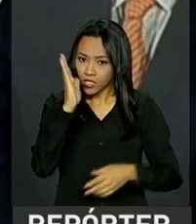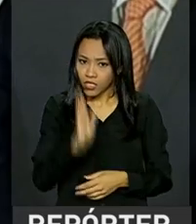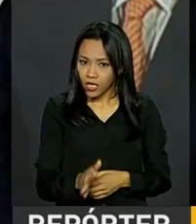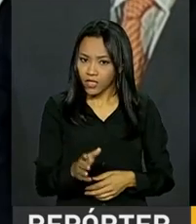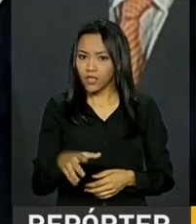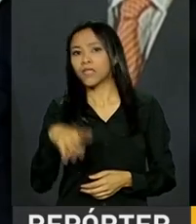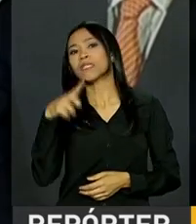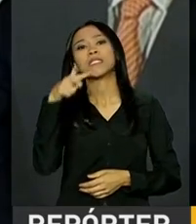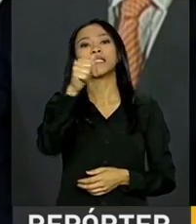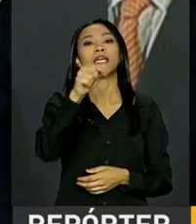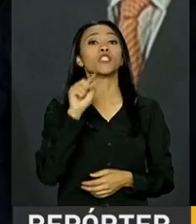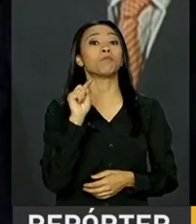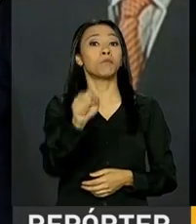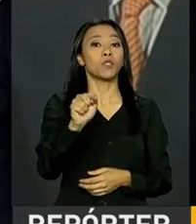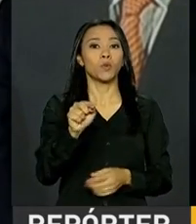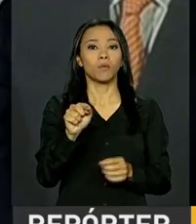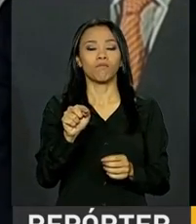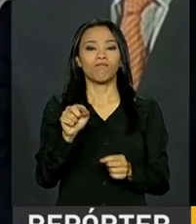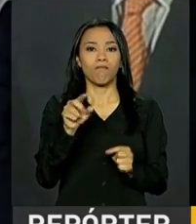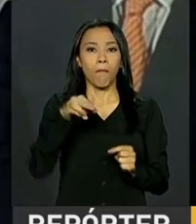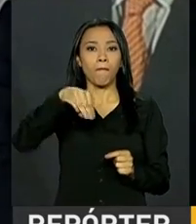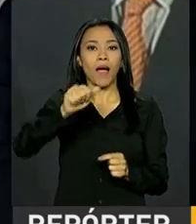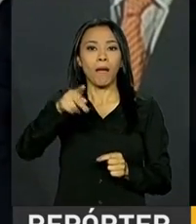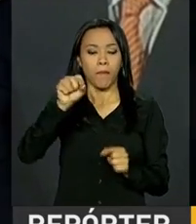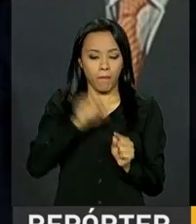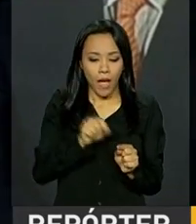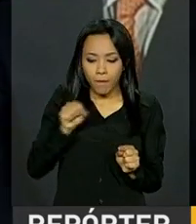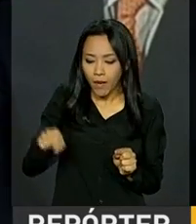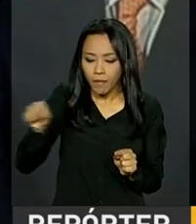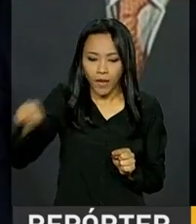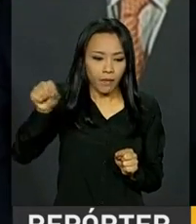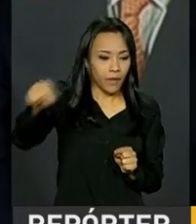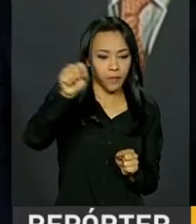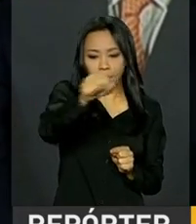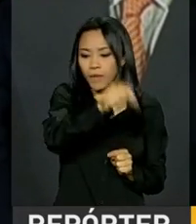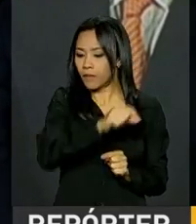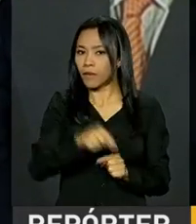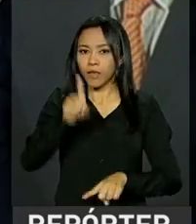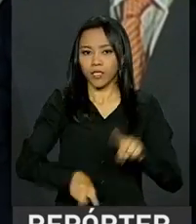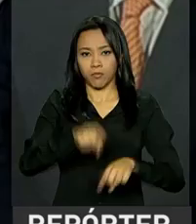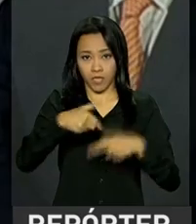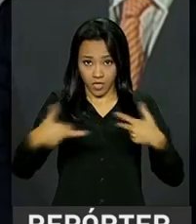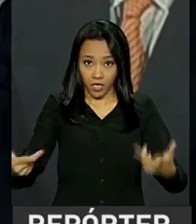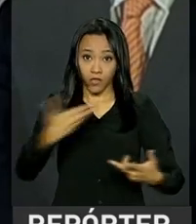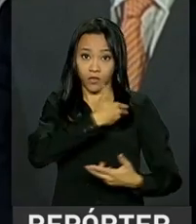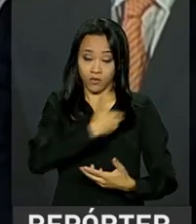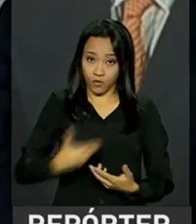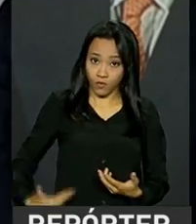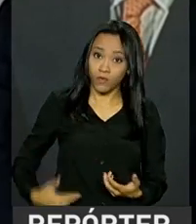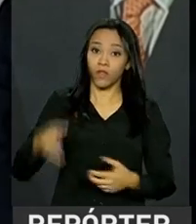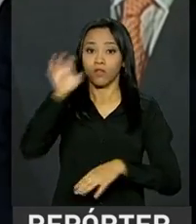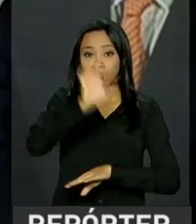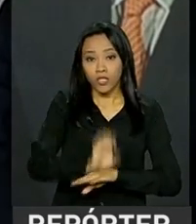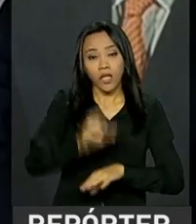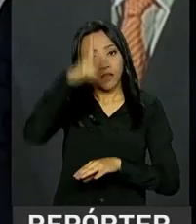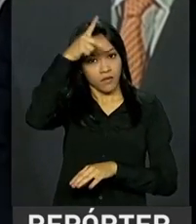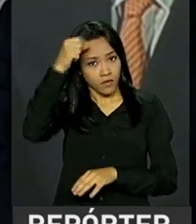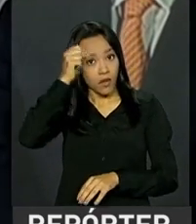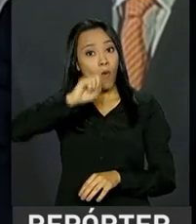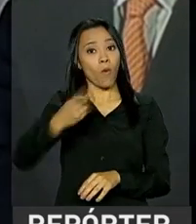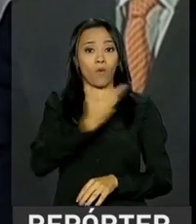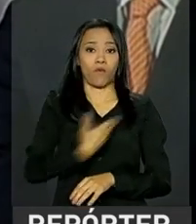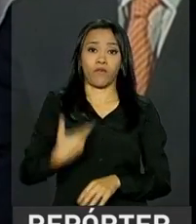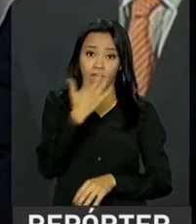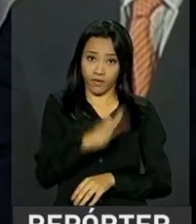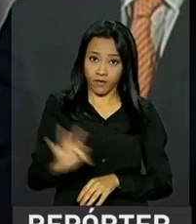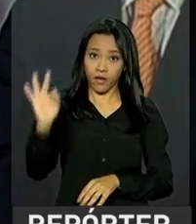7000 pontos mapeados de equipamentos públicos municipais estaduais ou da União que